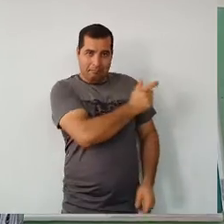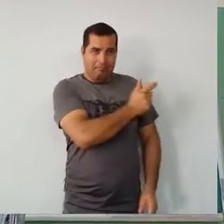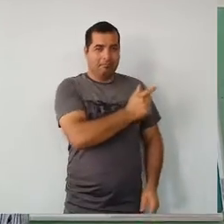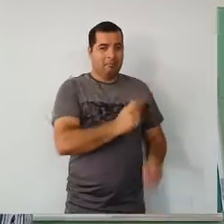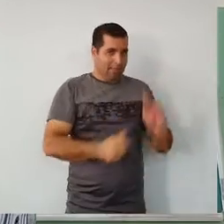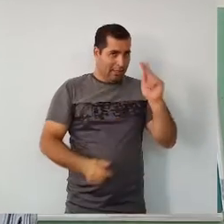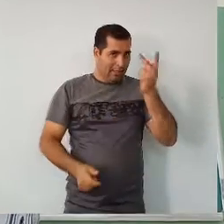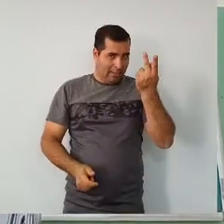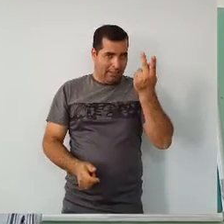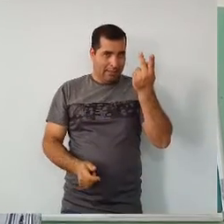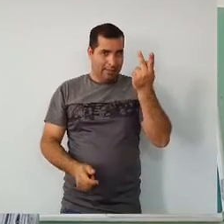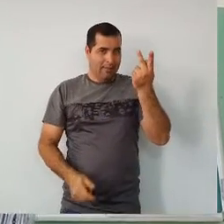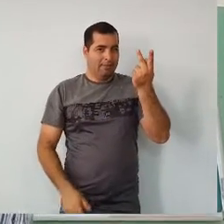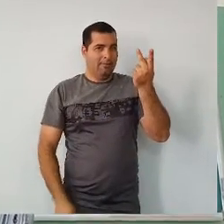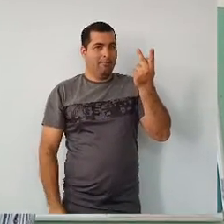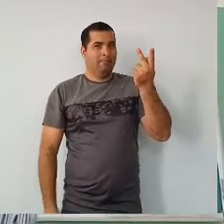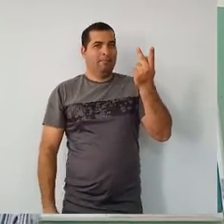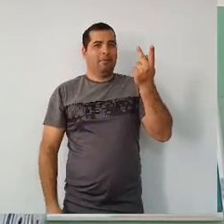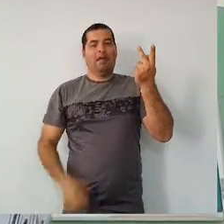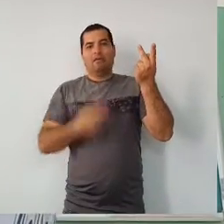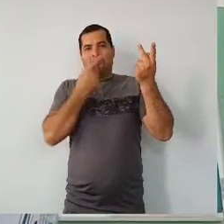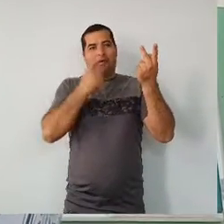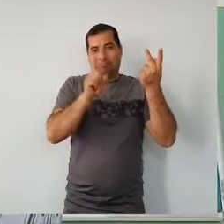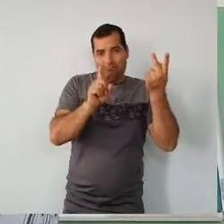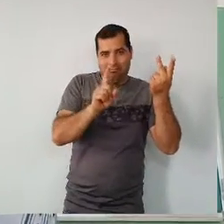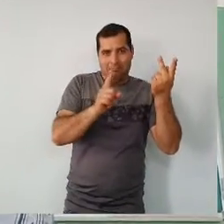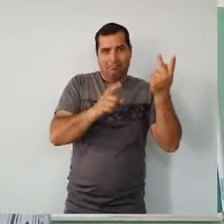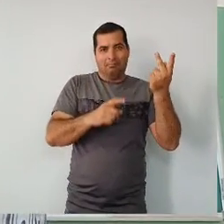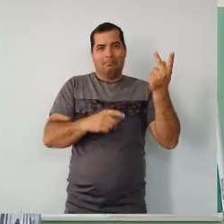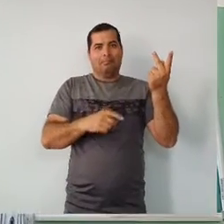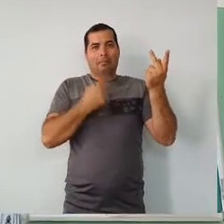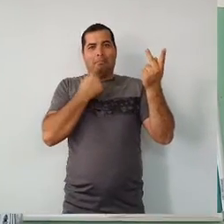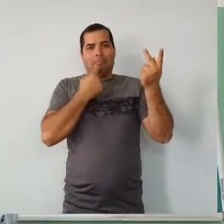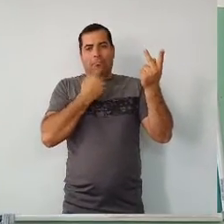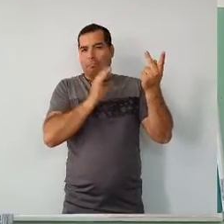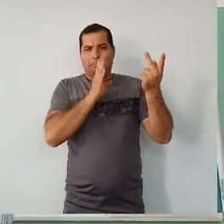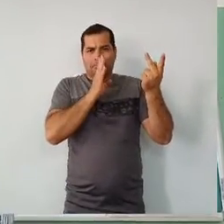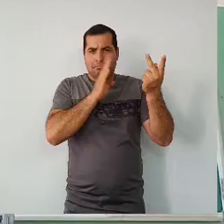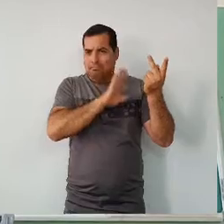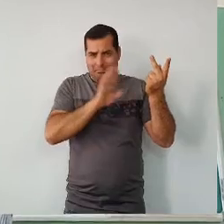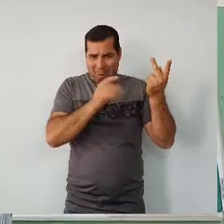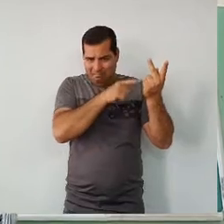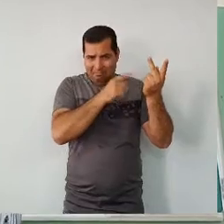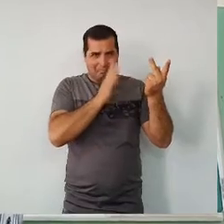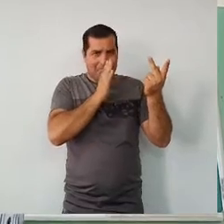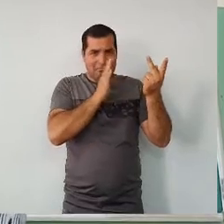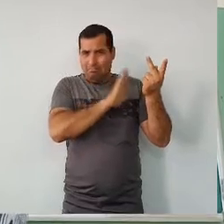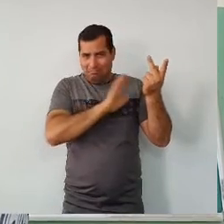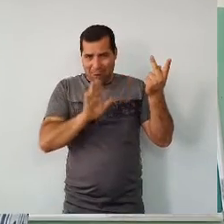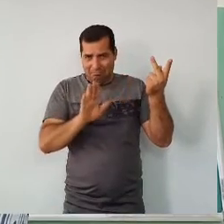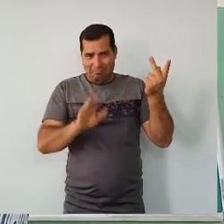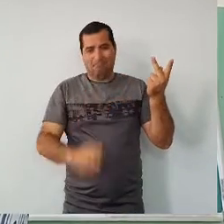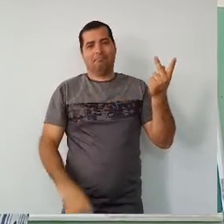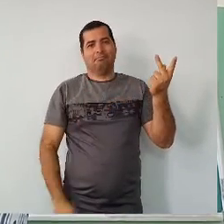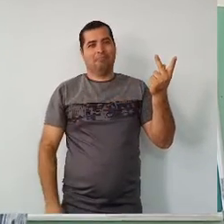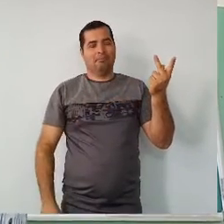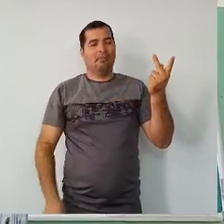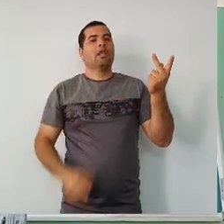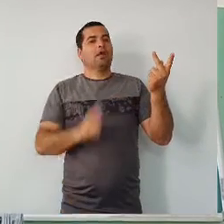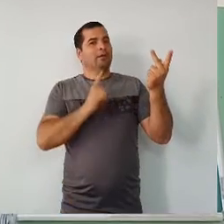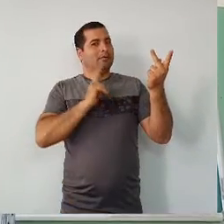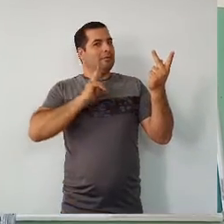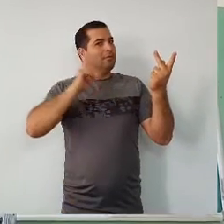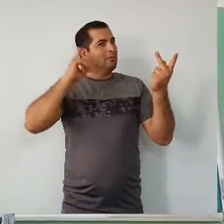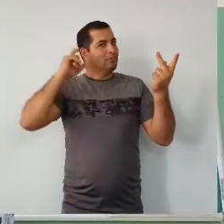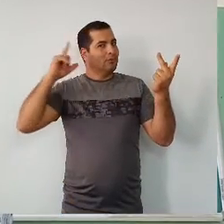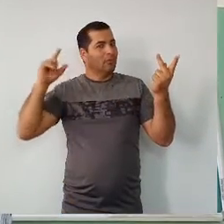letra, que embora não é verbalmente, eu pronuncie H,